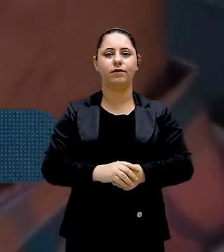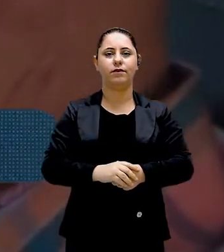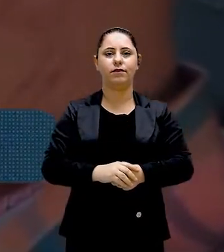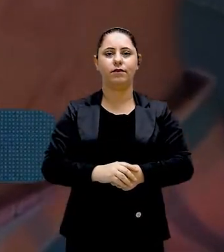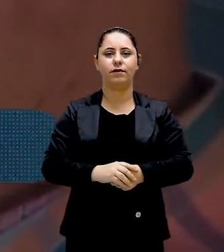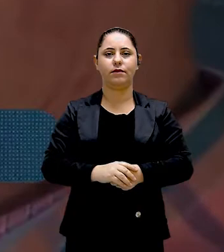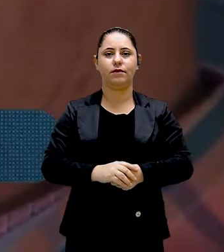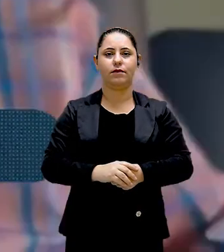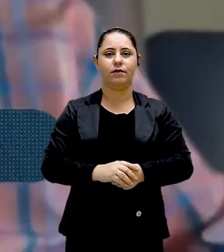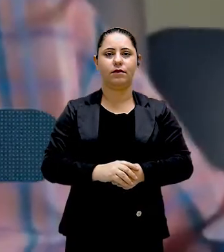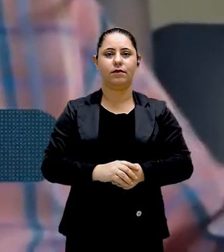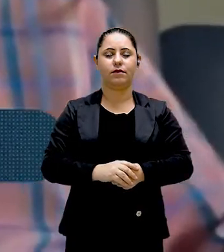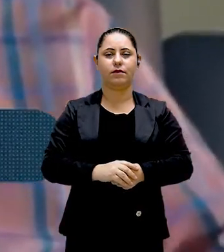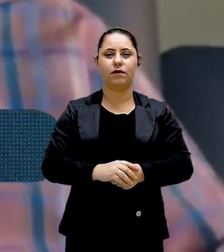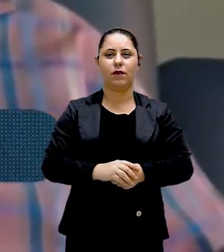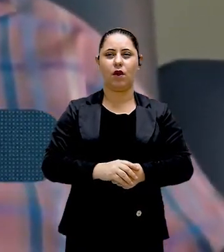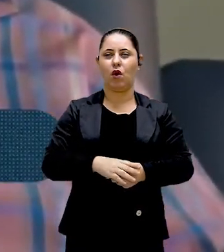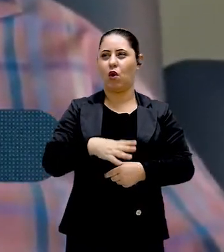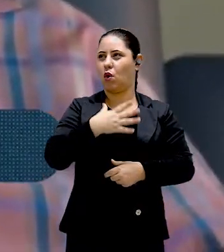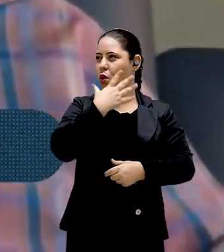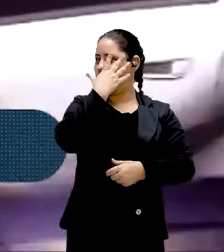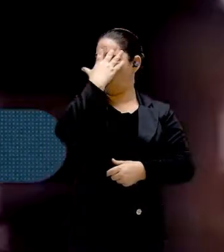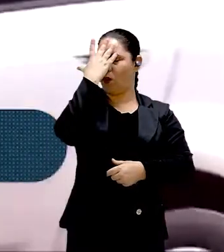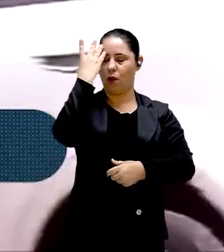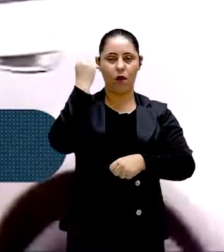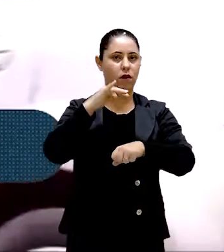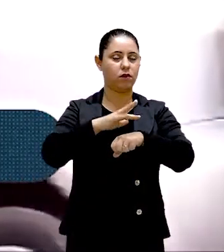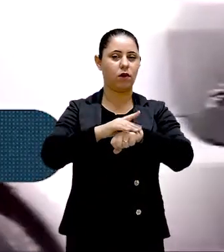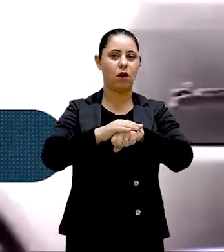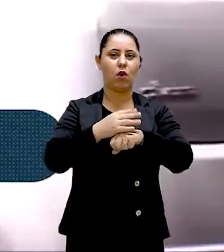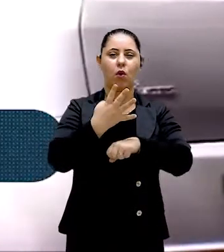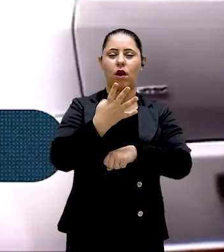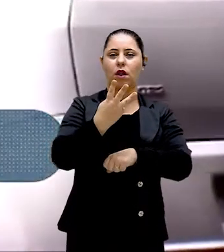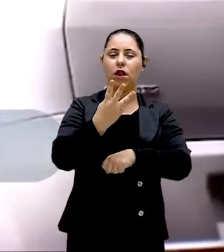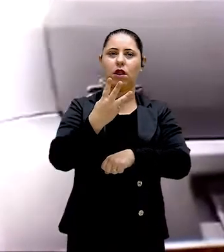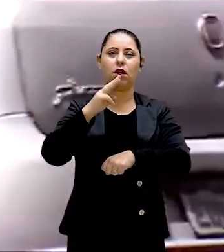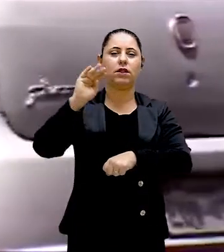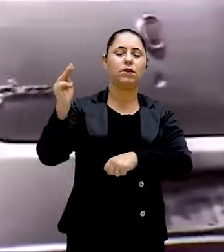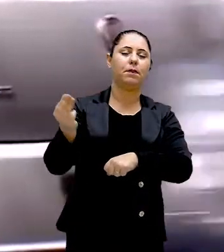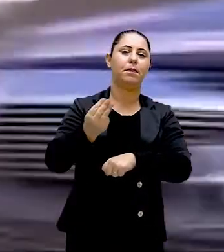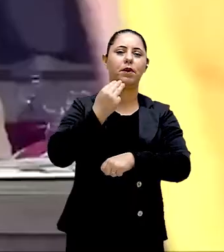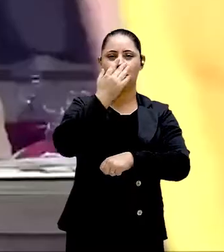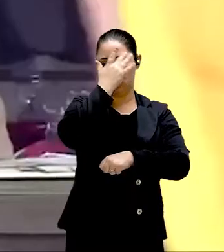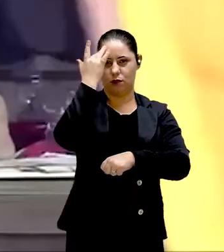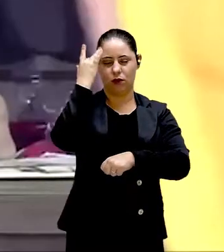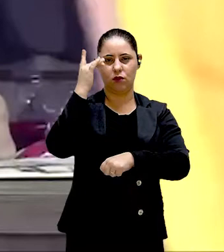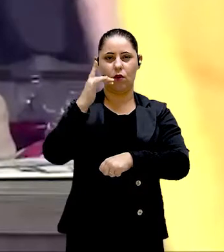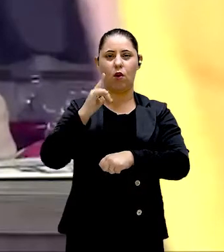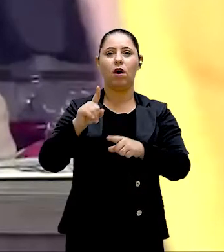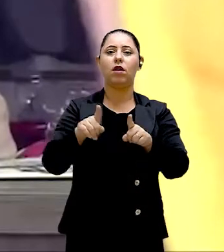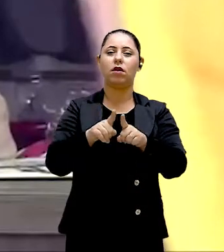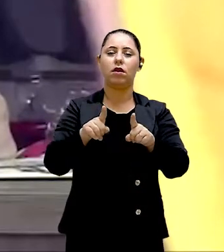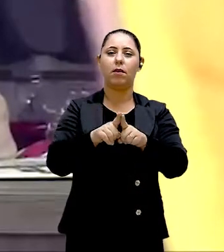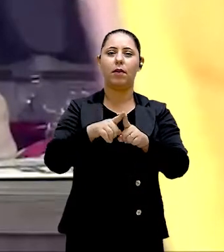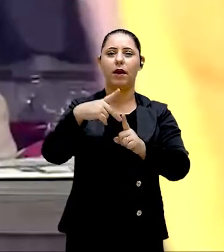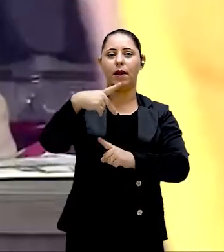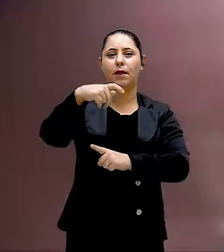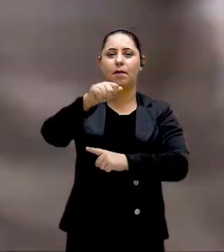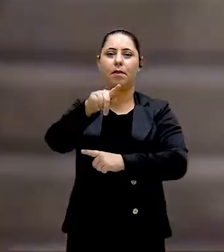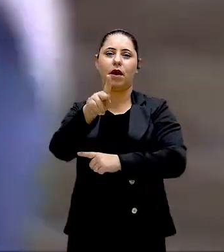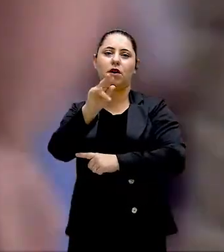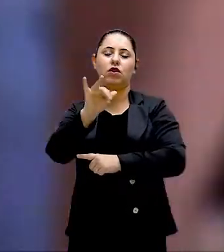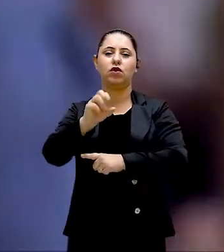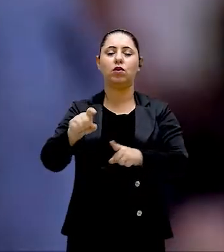O Alzheimer atinge cerca de 43 milhões de pessoas no mundo. Já o Parkinson, que também afeta o sistema nervoso